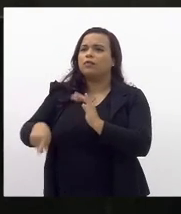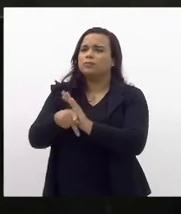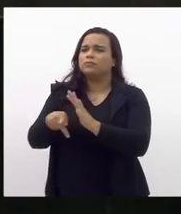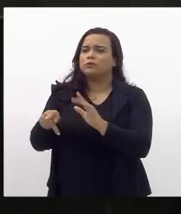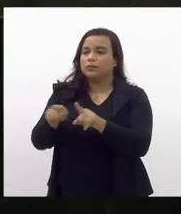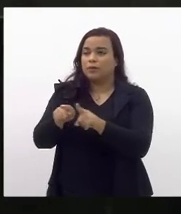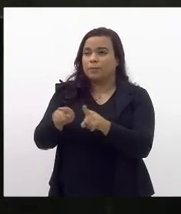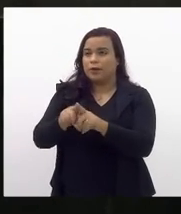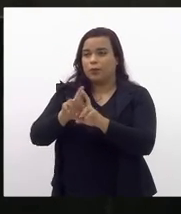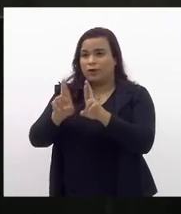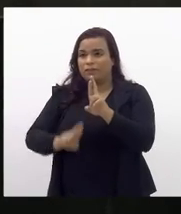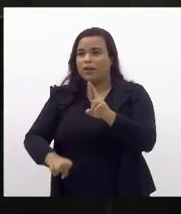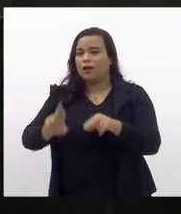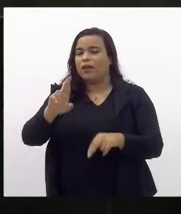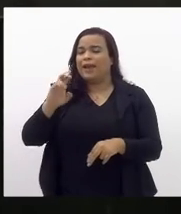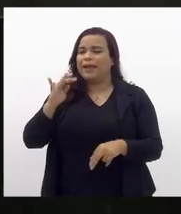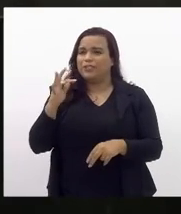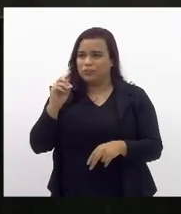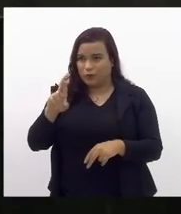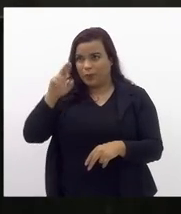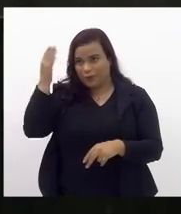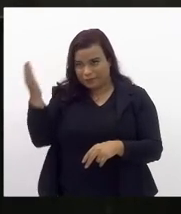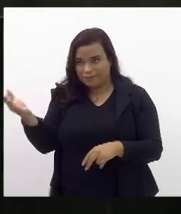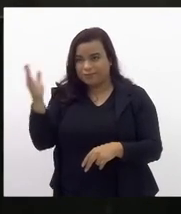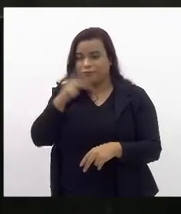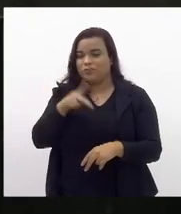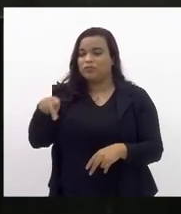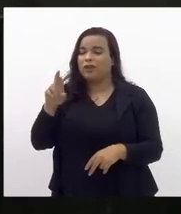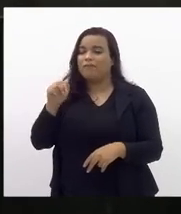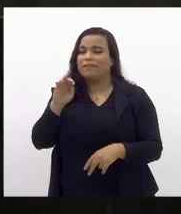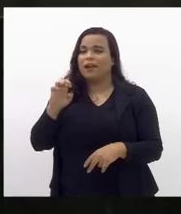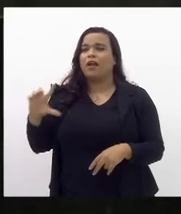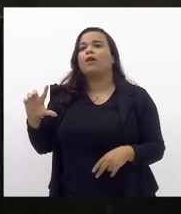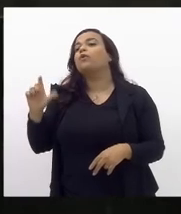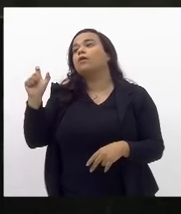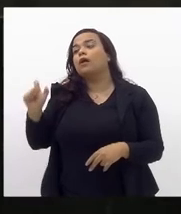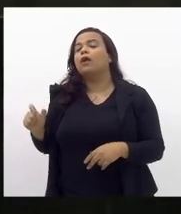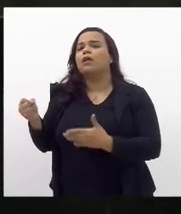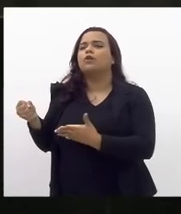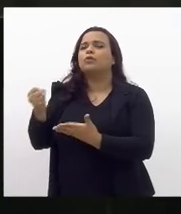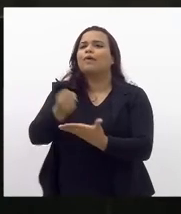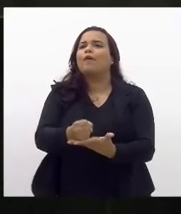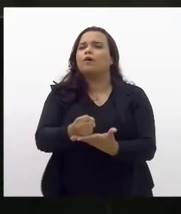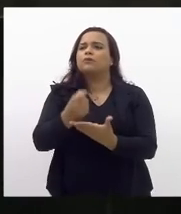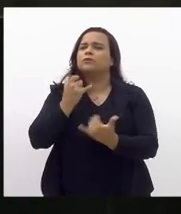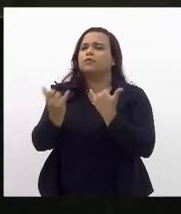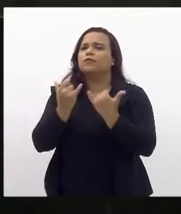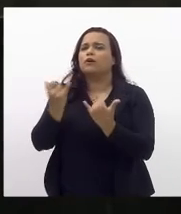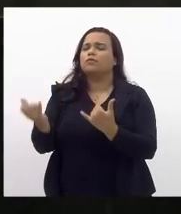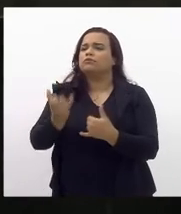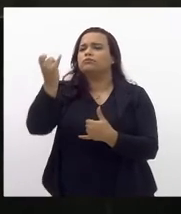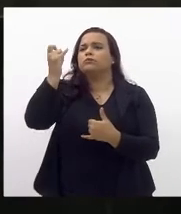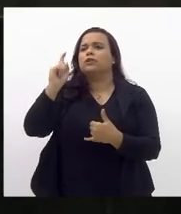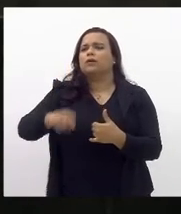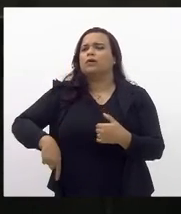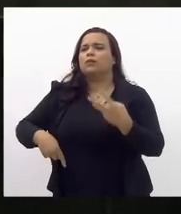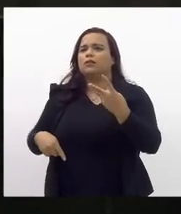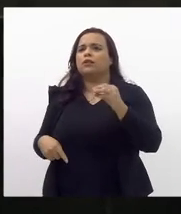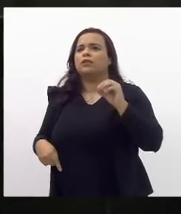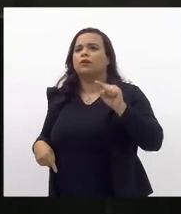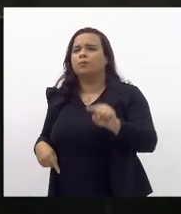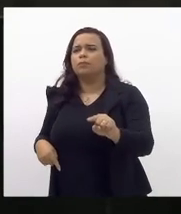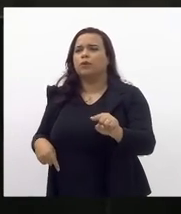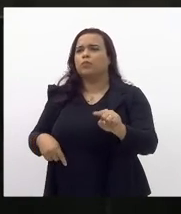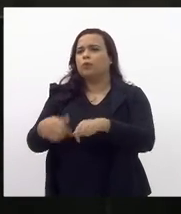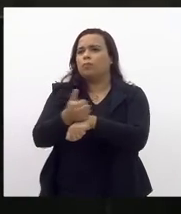IFRJ, professor Rafael Almada, trouxe uma informação muito importante. São 30 mil profissionais de química só no estado do Rio